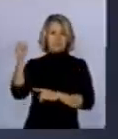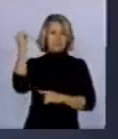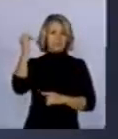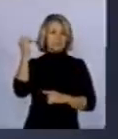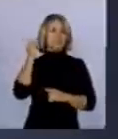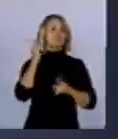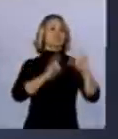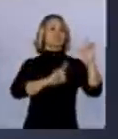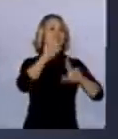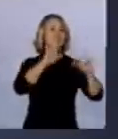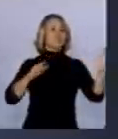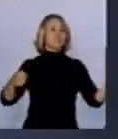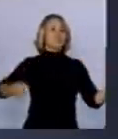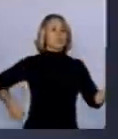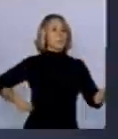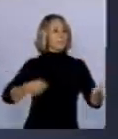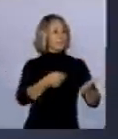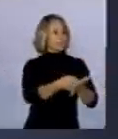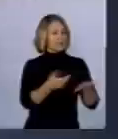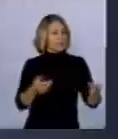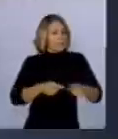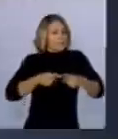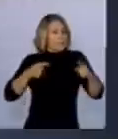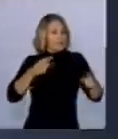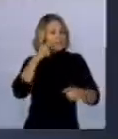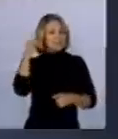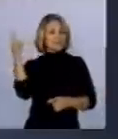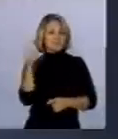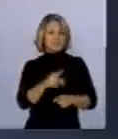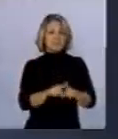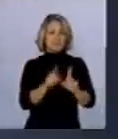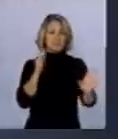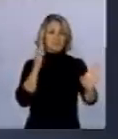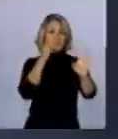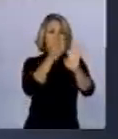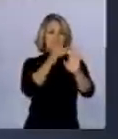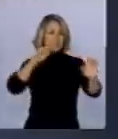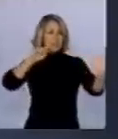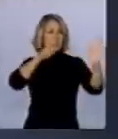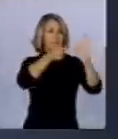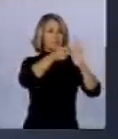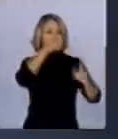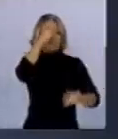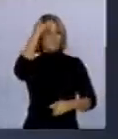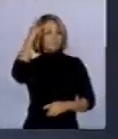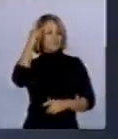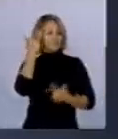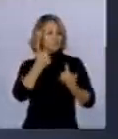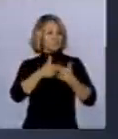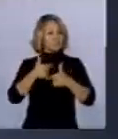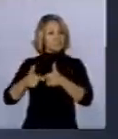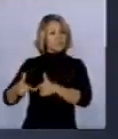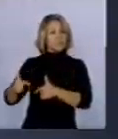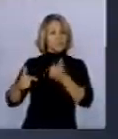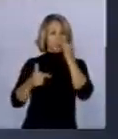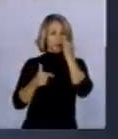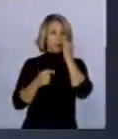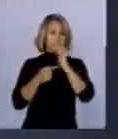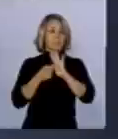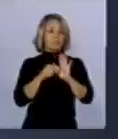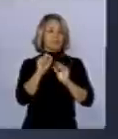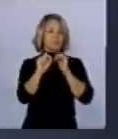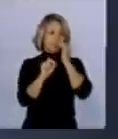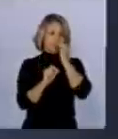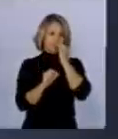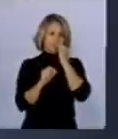TV por assinatura nesse sentido o plano de diretrizes e metas para o audiovisual da Ancine aponta o seguinte